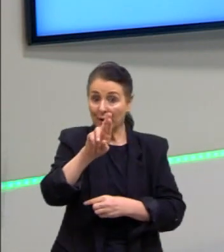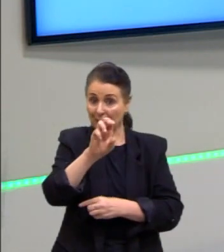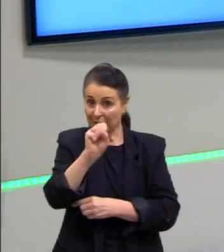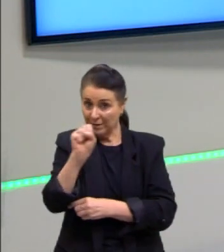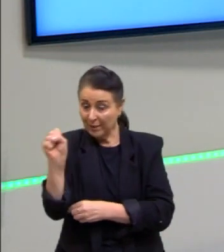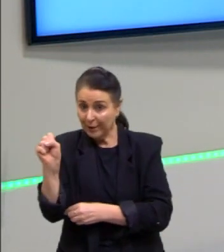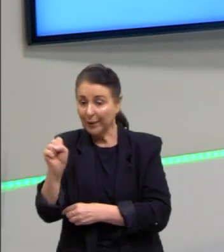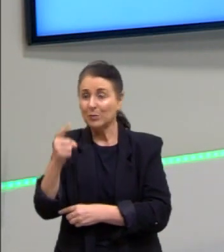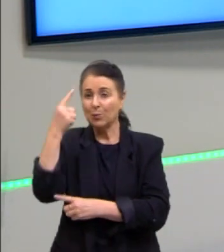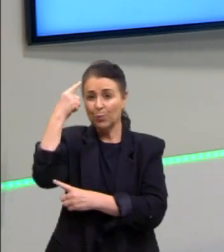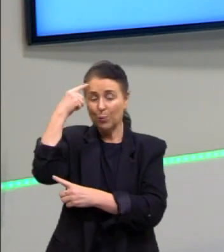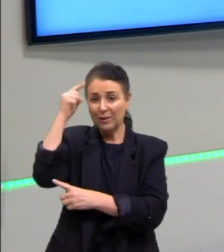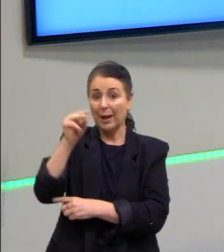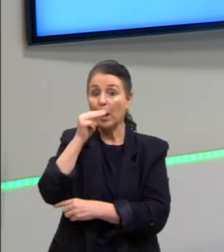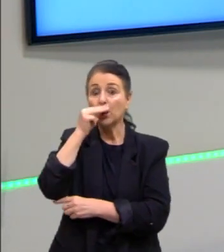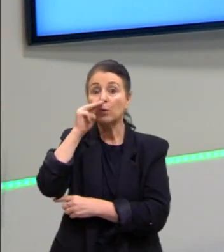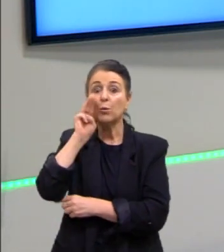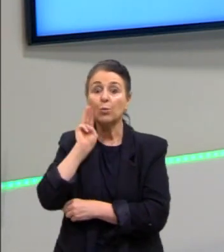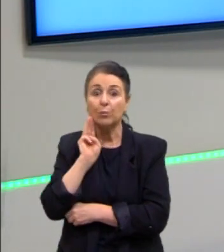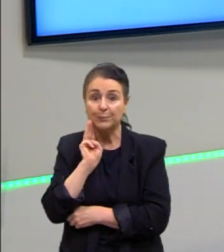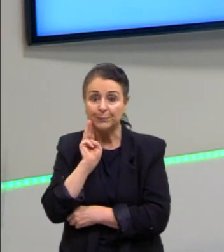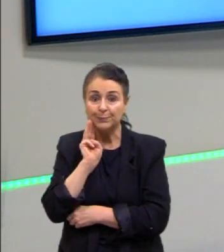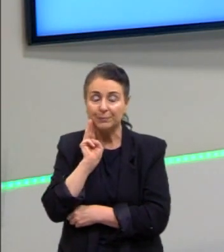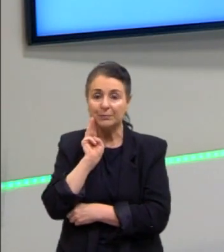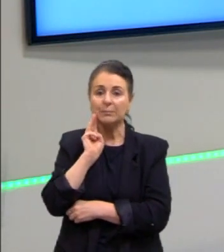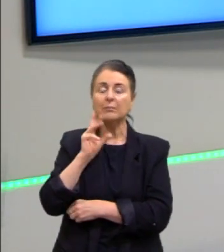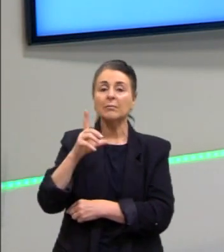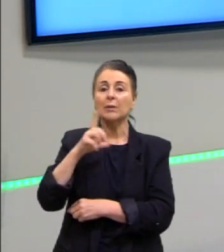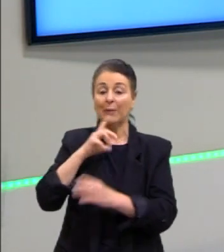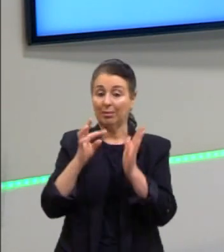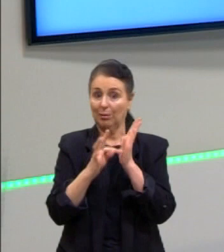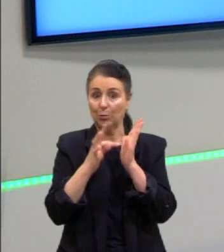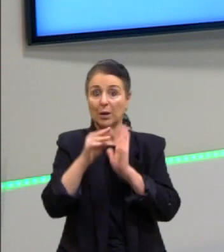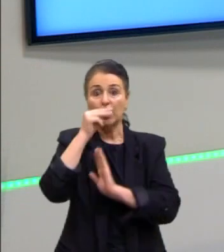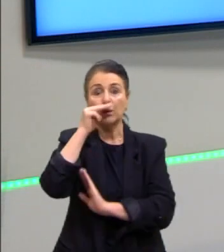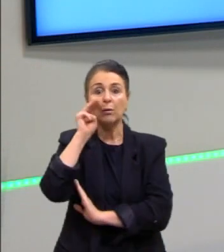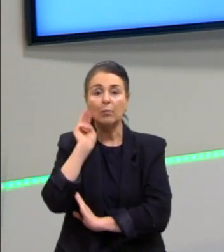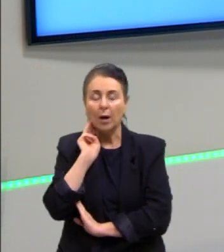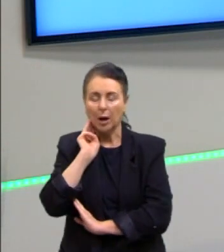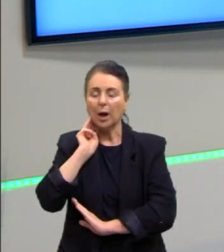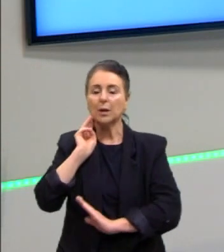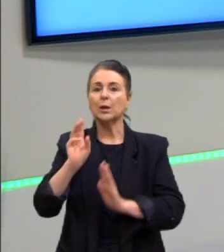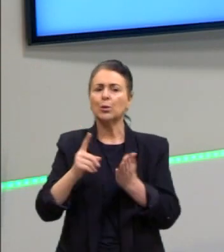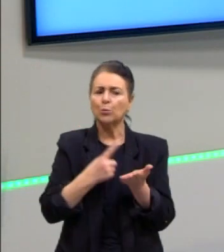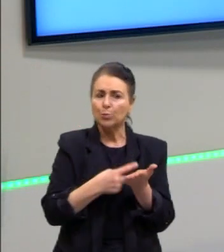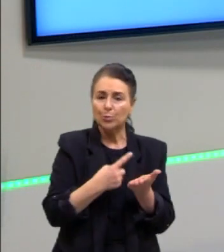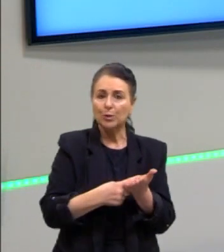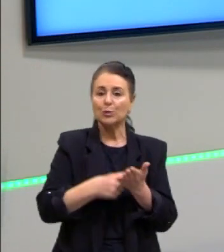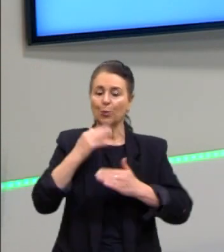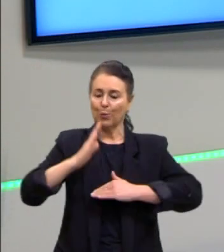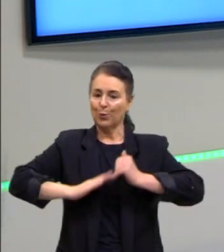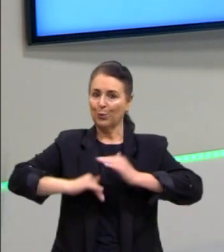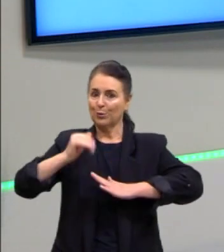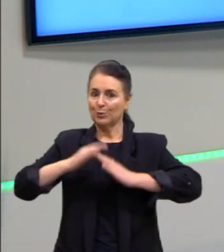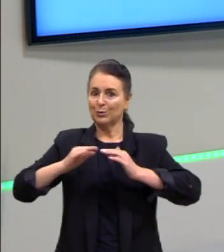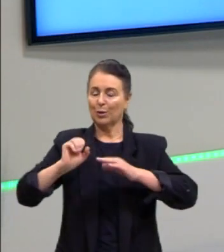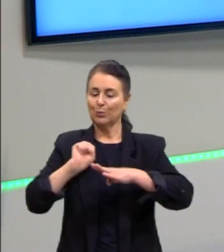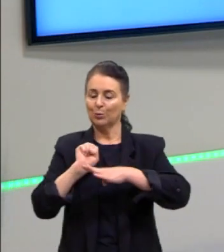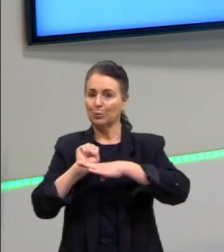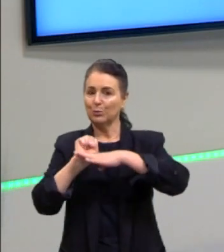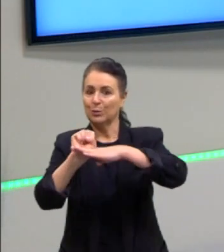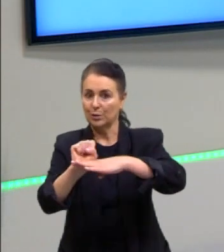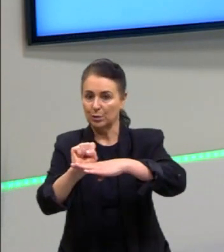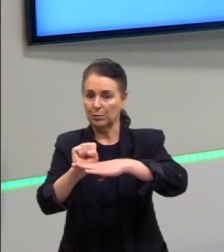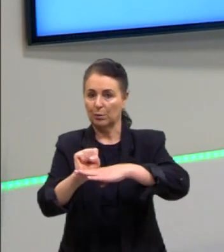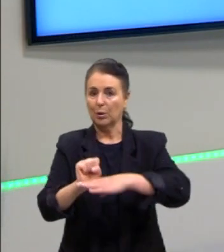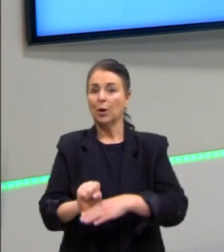marxistas né e ter um compromisso maior aí com uma construção do socialismo O Ditador que eles tiram do